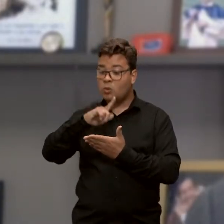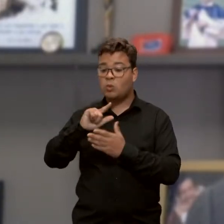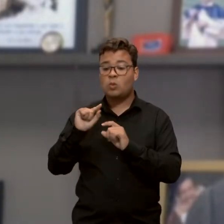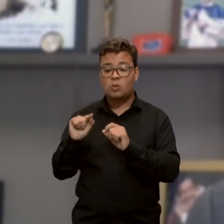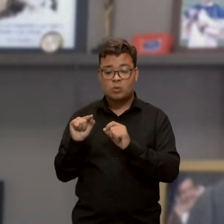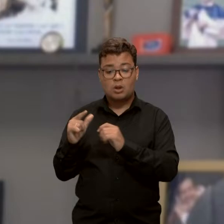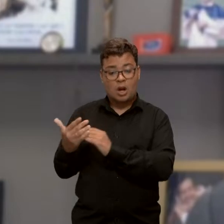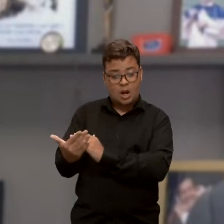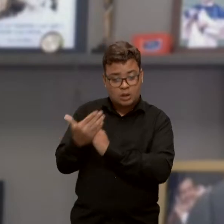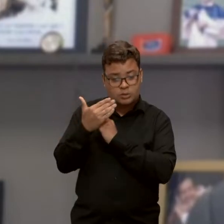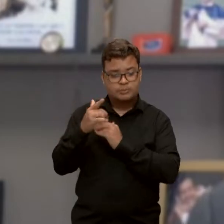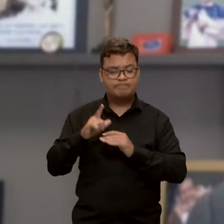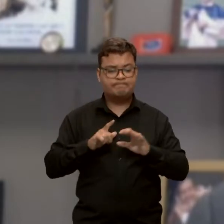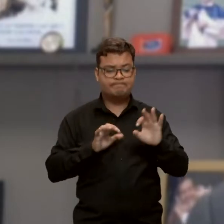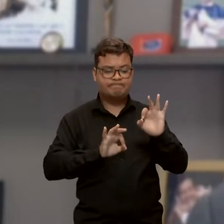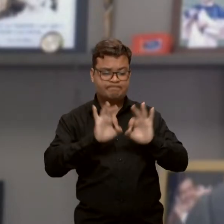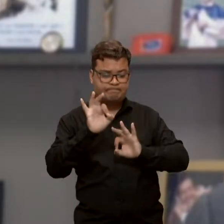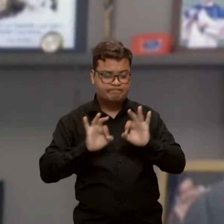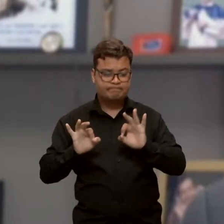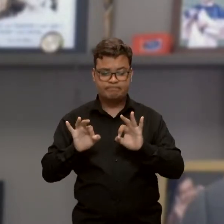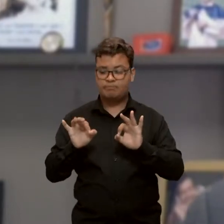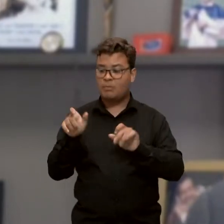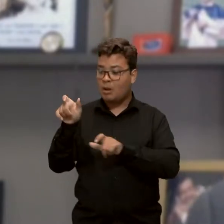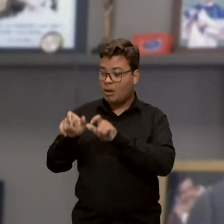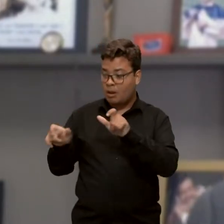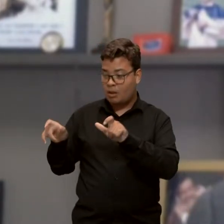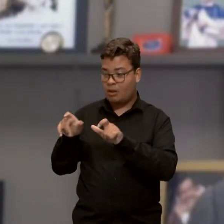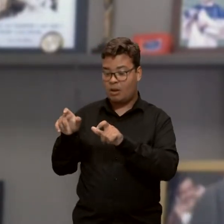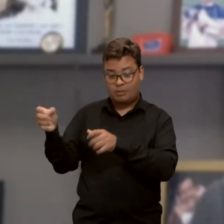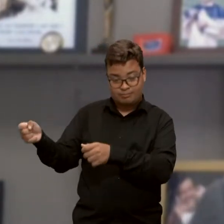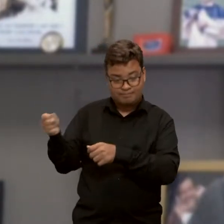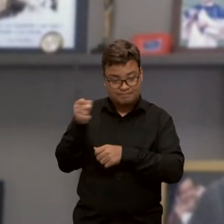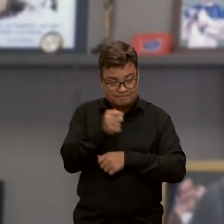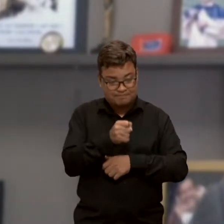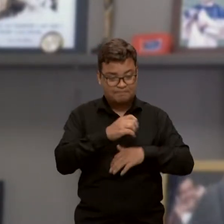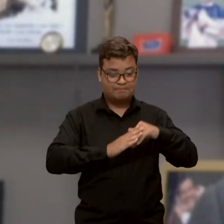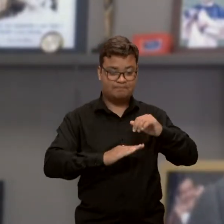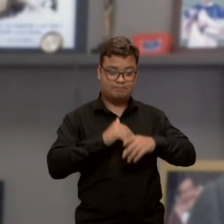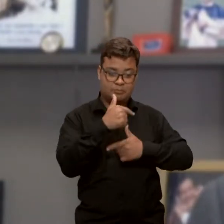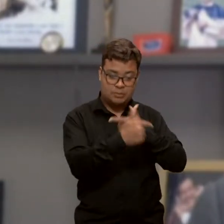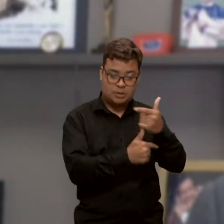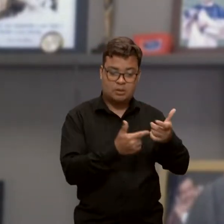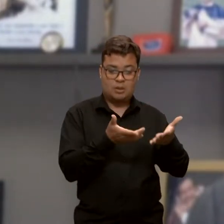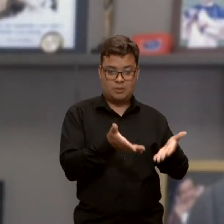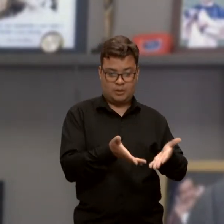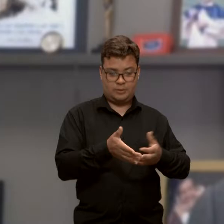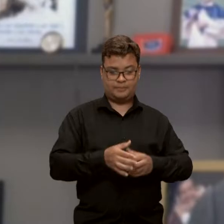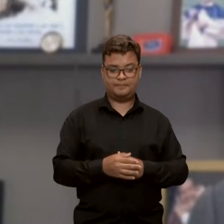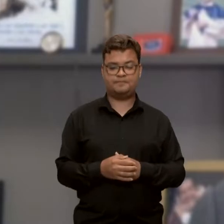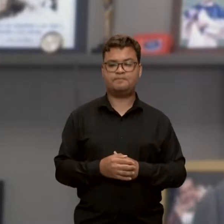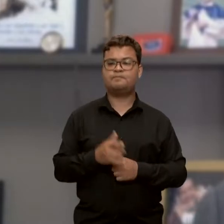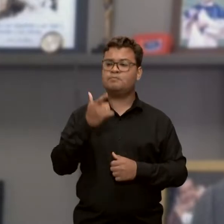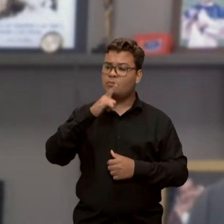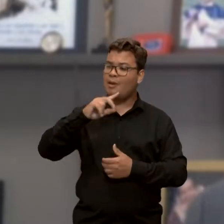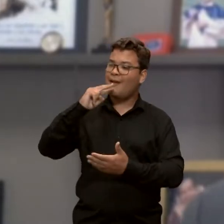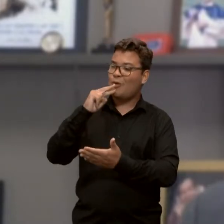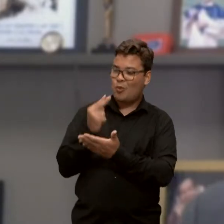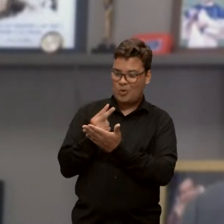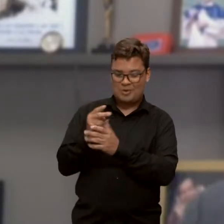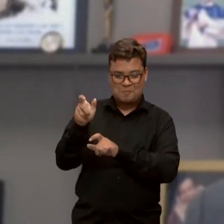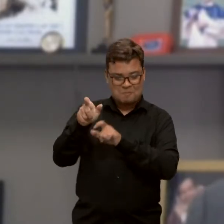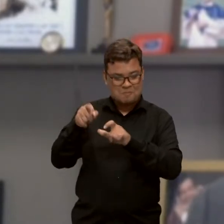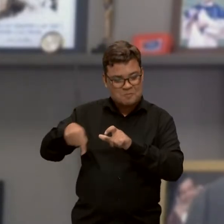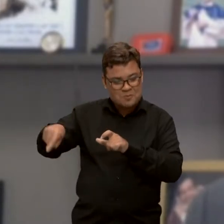né, e ajudava a formar os nossos quadros. Então, reconhecer essas personalidades que formaram gerações